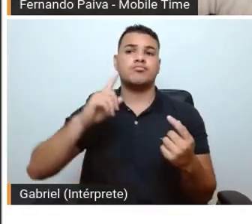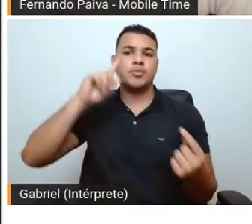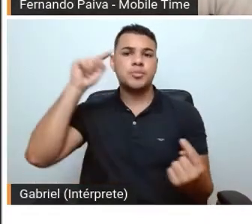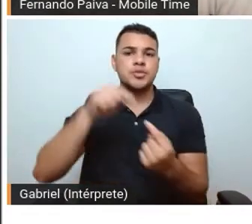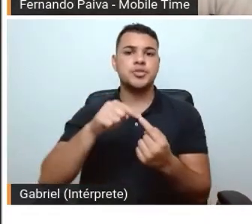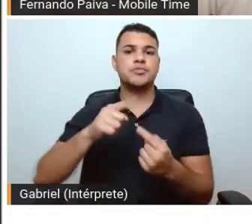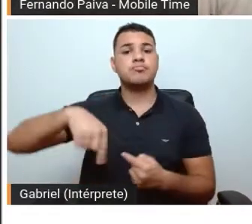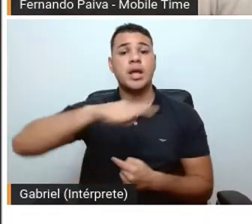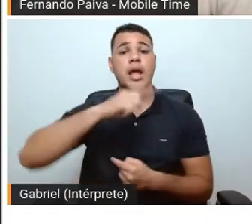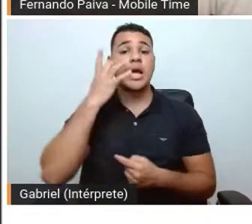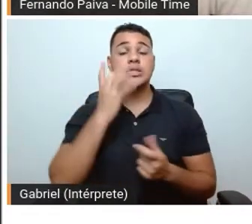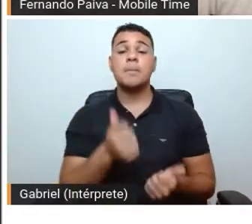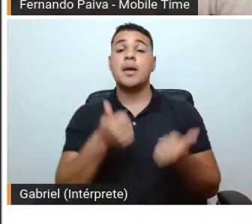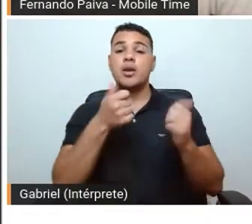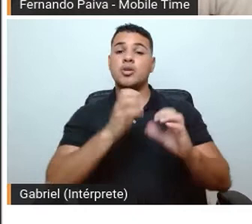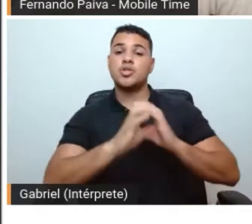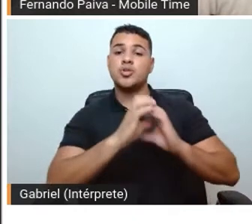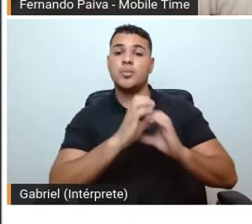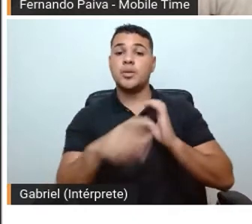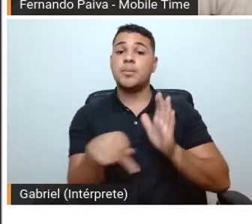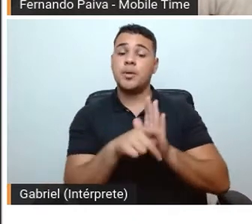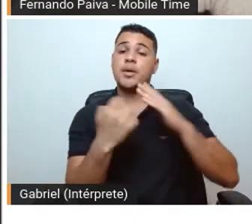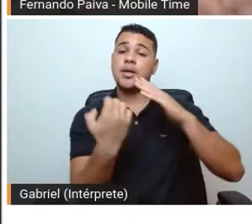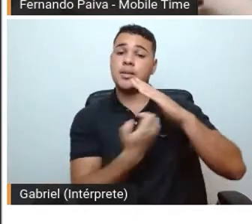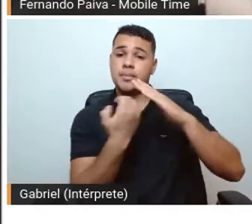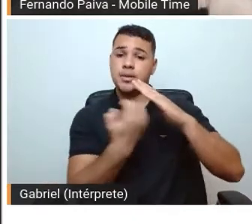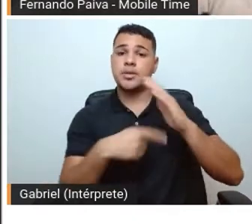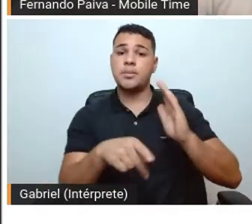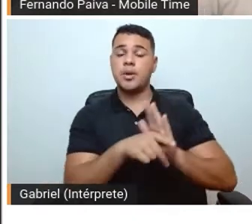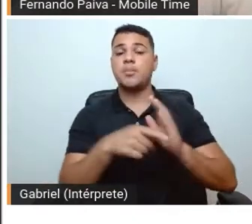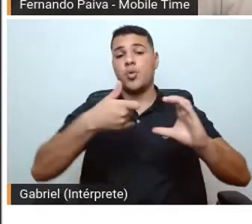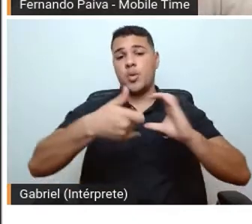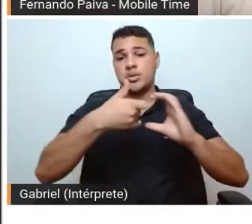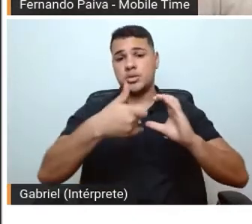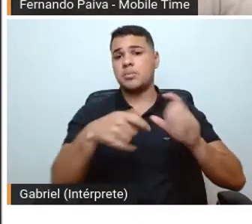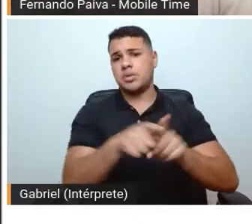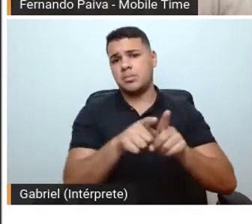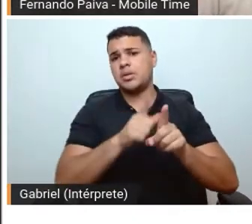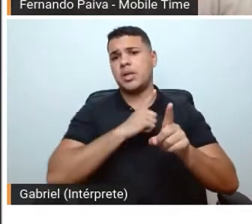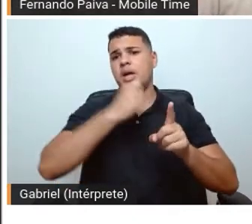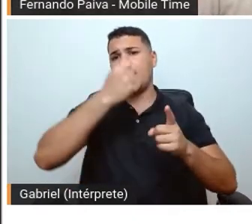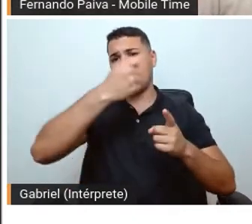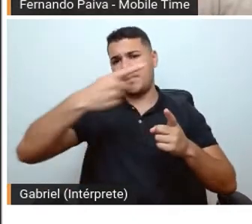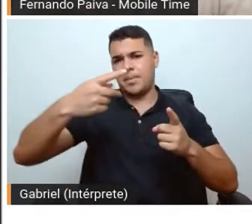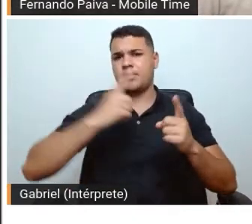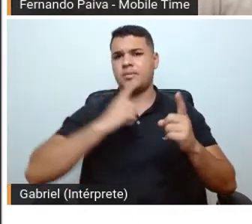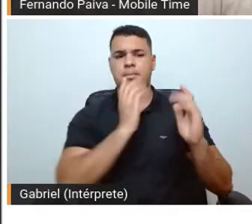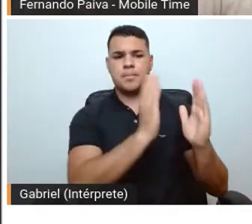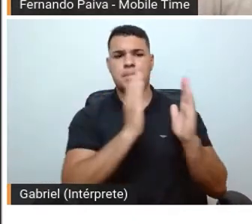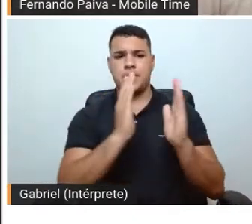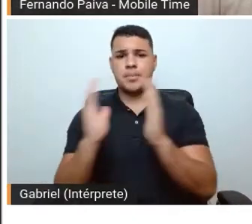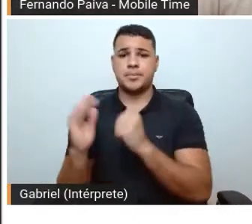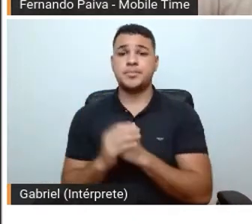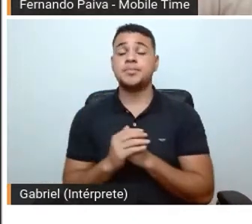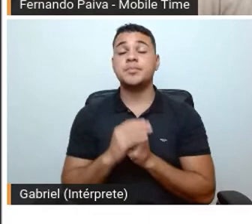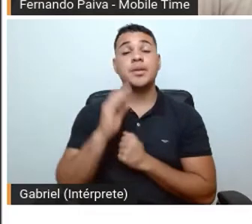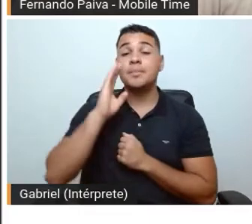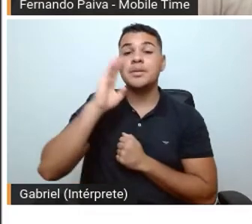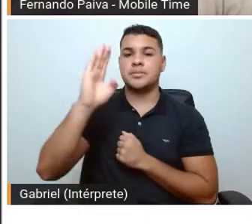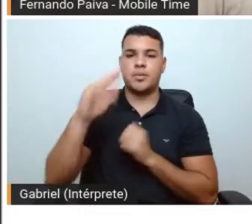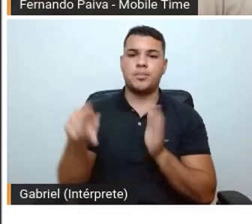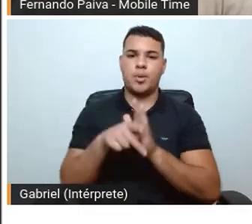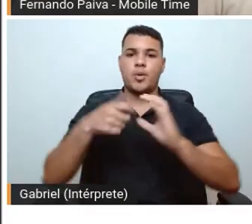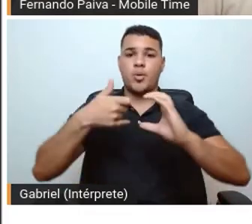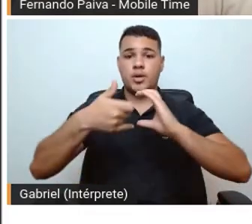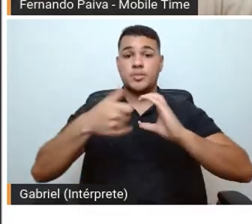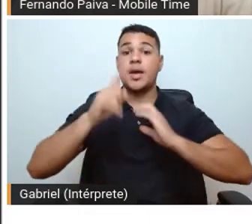com marcas e empresas no WhatsApp eu em cada um desses aplicativos né é a finalidade principal no